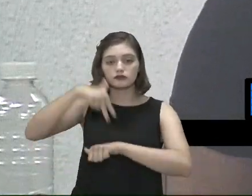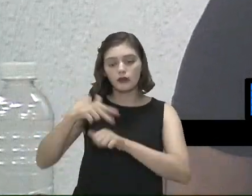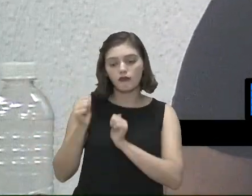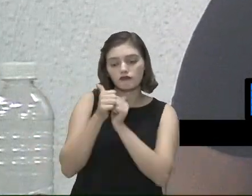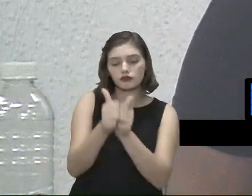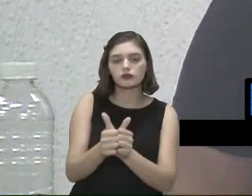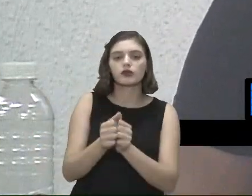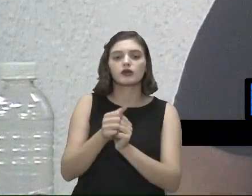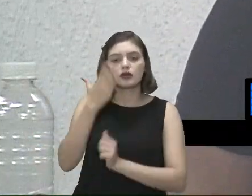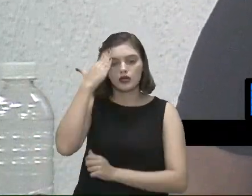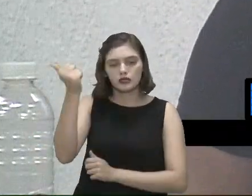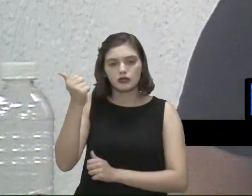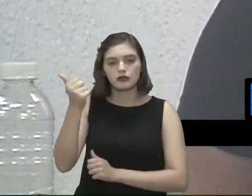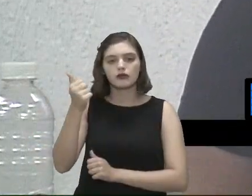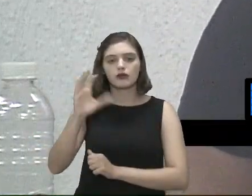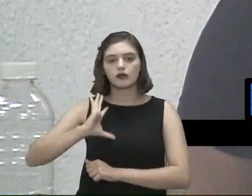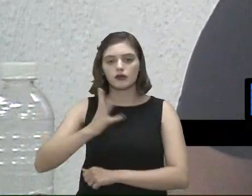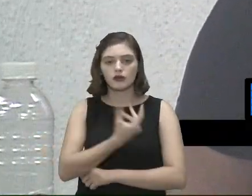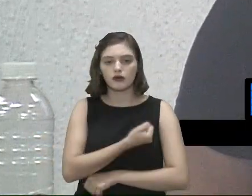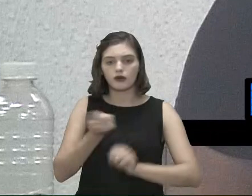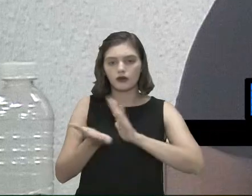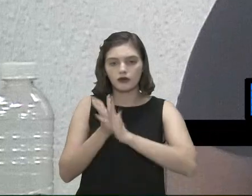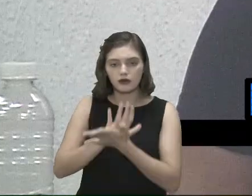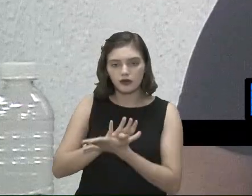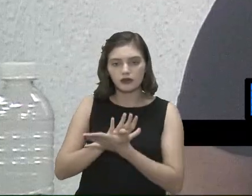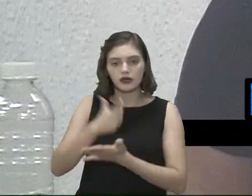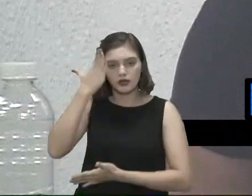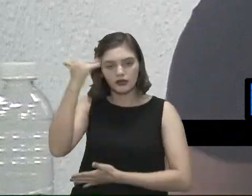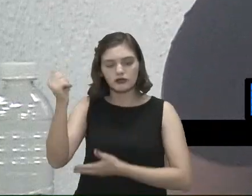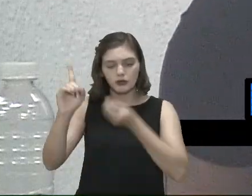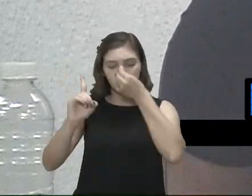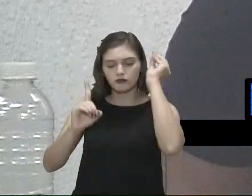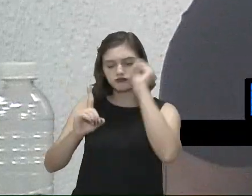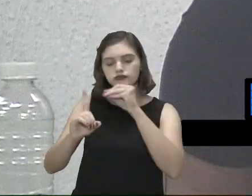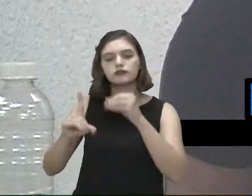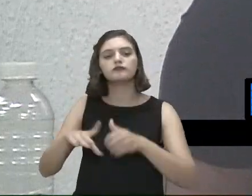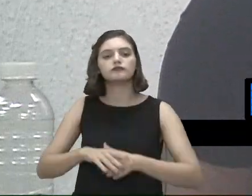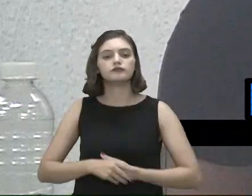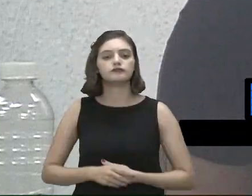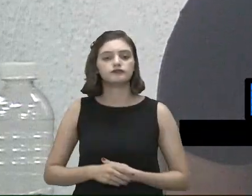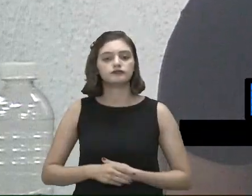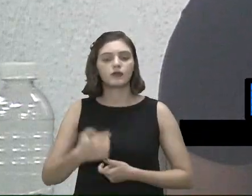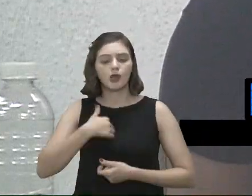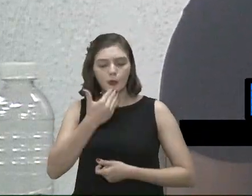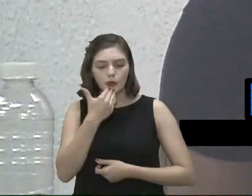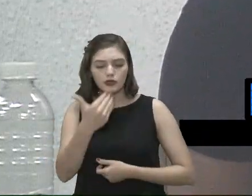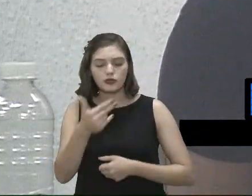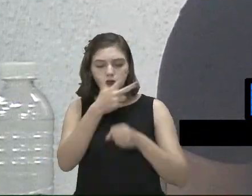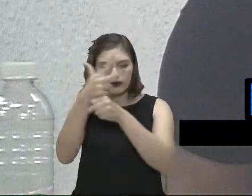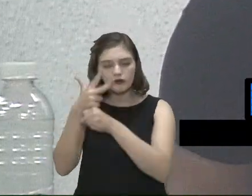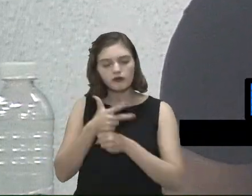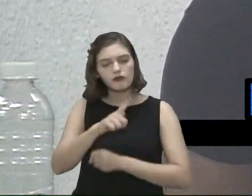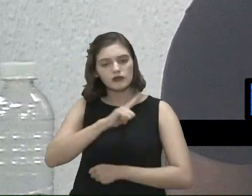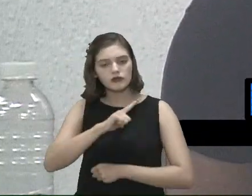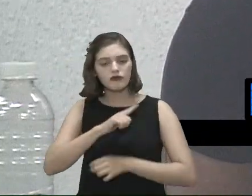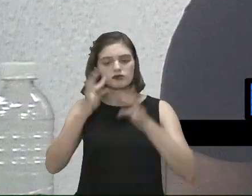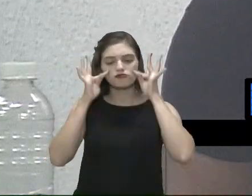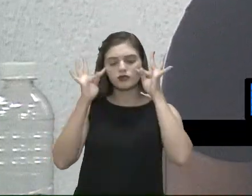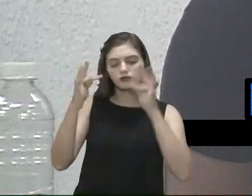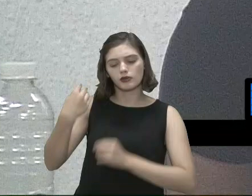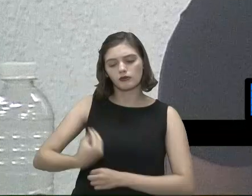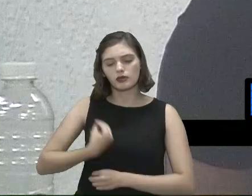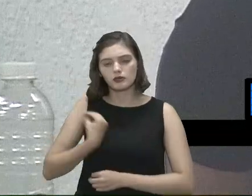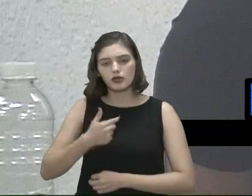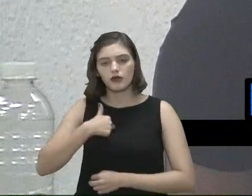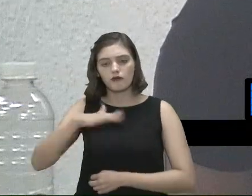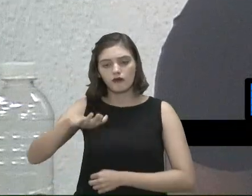que para ser descredibilizada vai ser a travesti que vai ser descredibilizada primeiro. E eu pedi para que filmassem, para que tivessem testemunhas ali. Eu